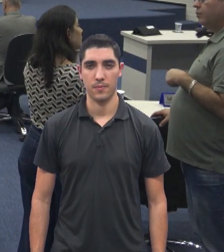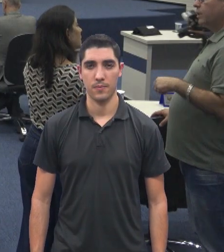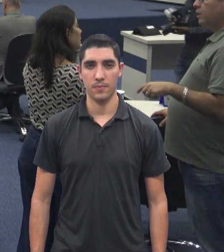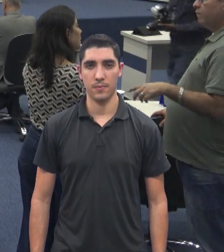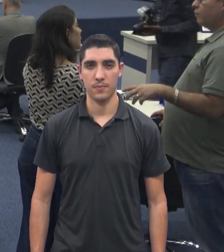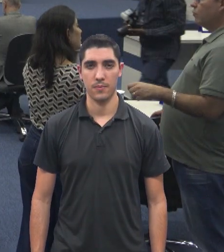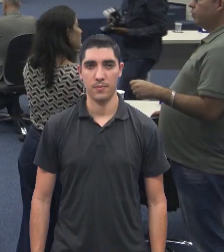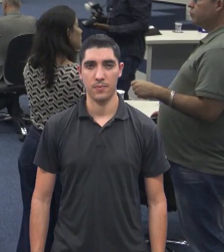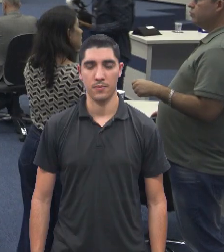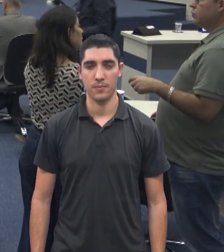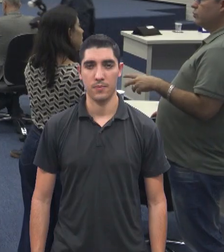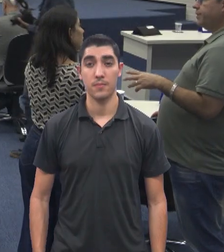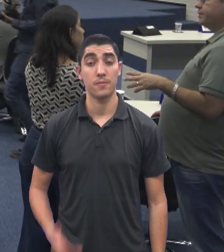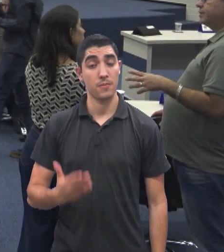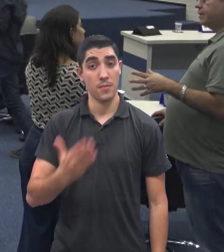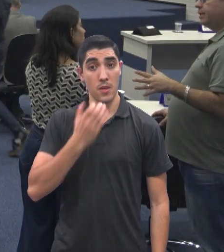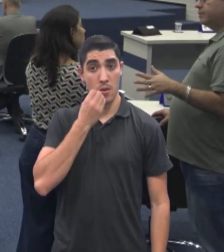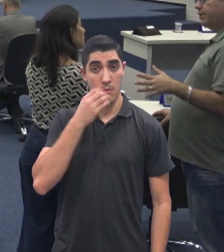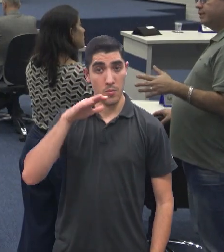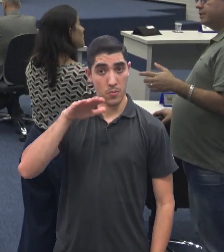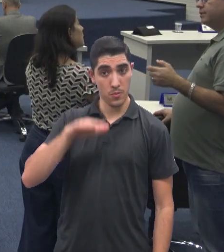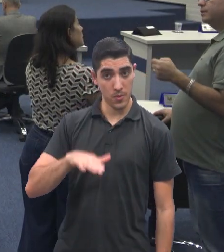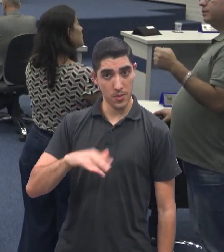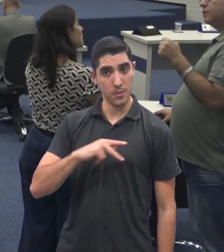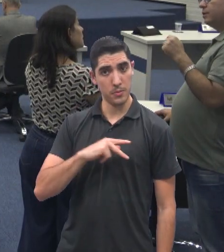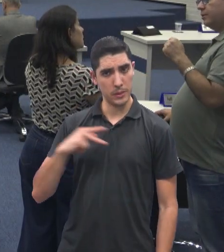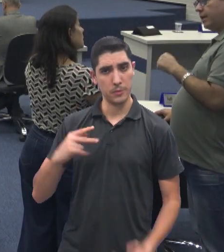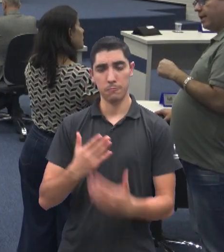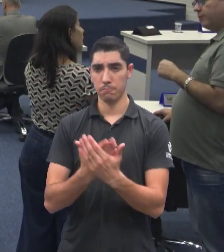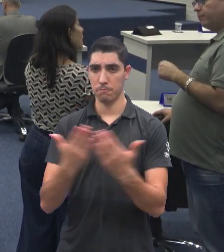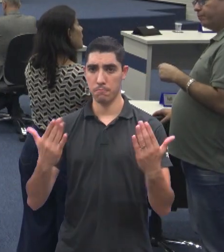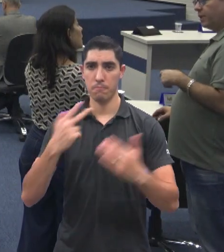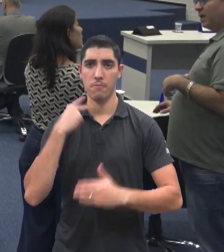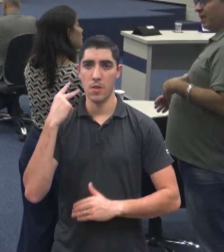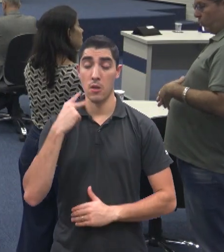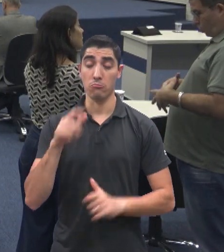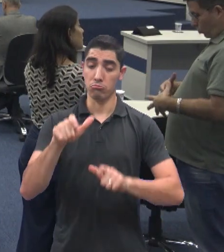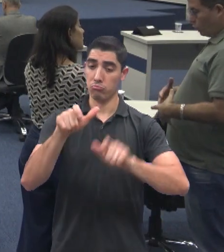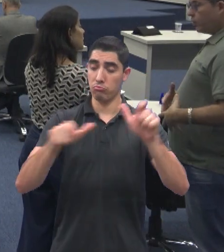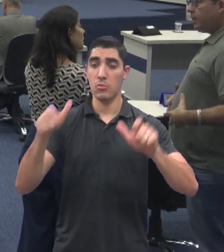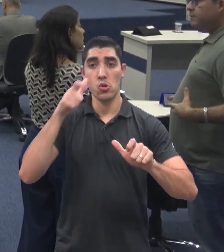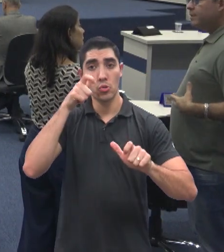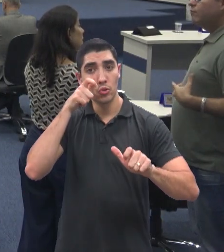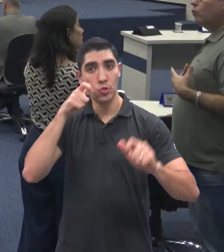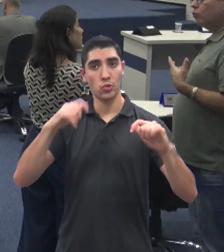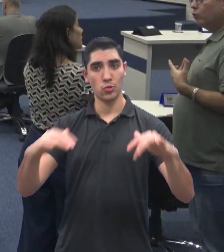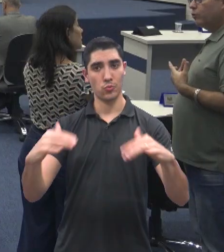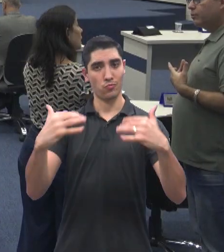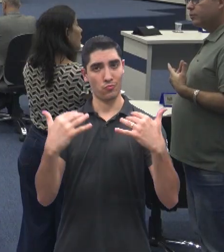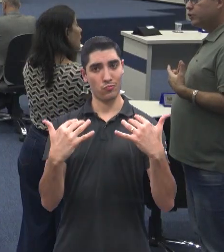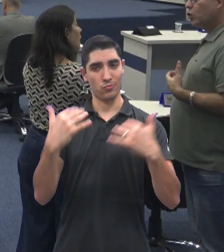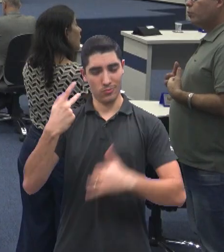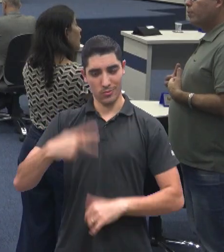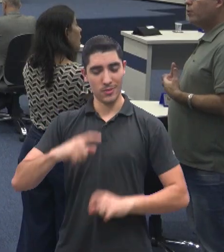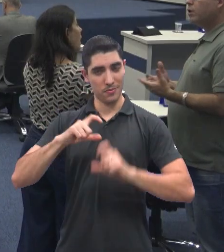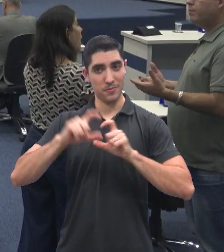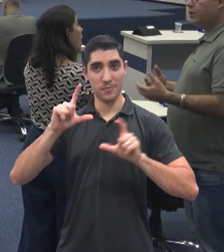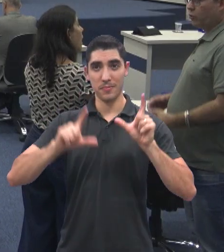Senhor presidente, boa tarde a todos os vereadores, público que nos acompanha pela TV Câmara e também